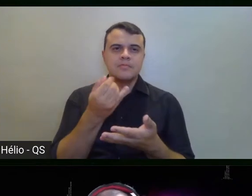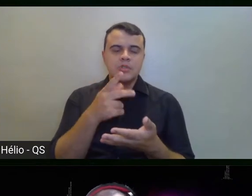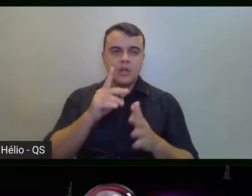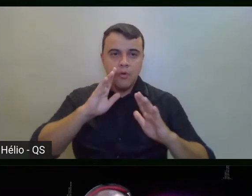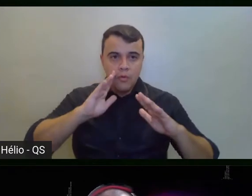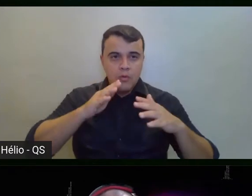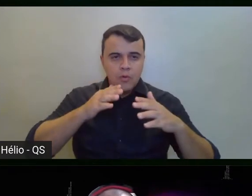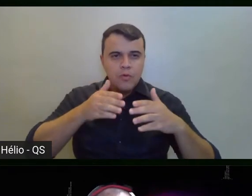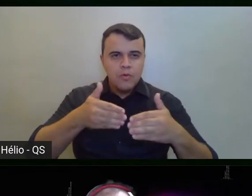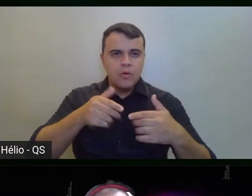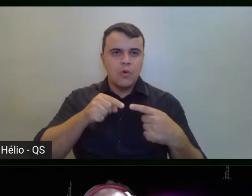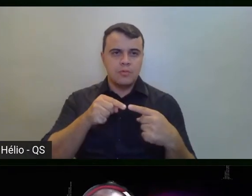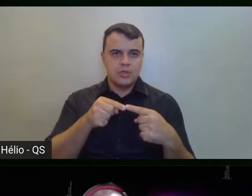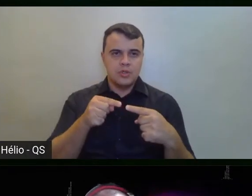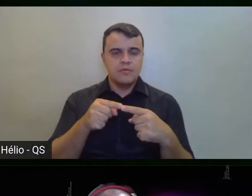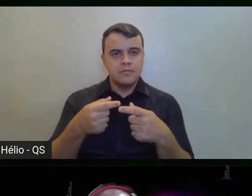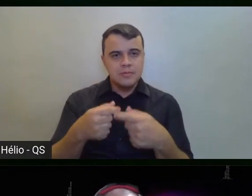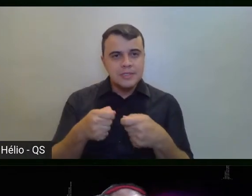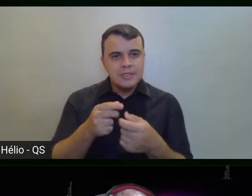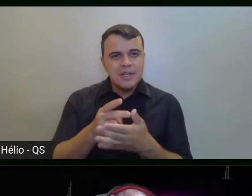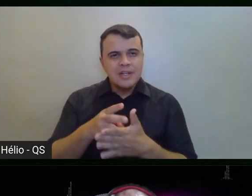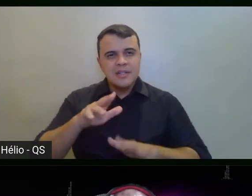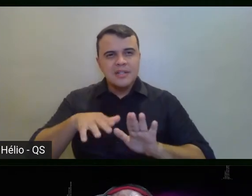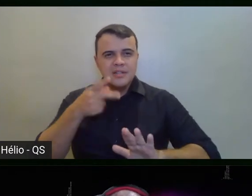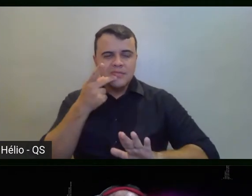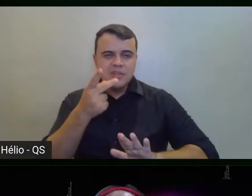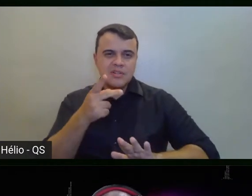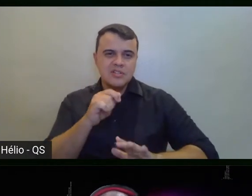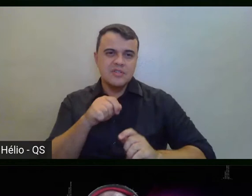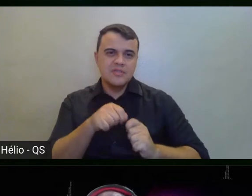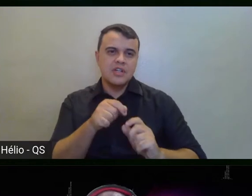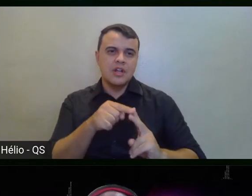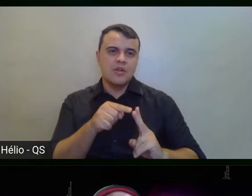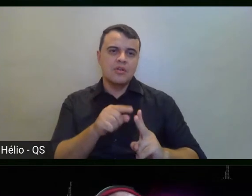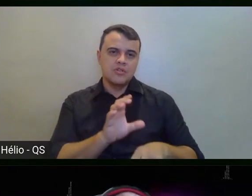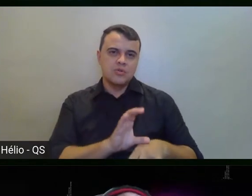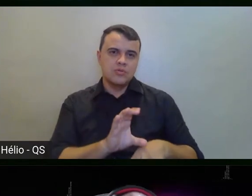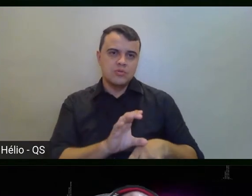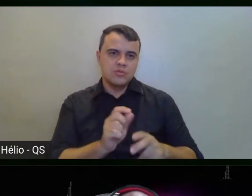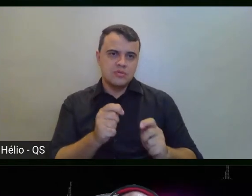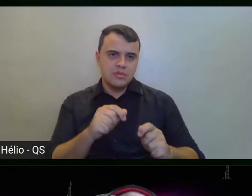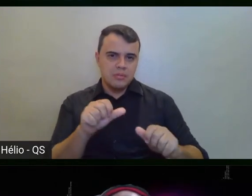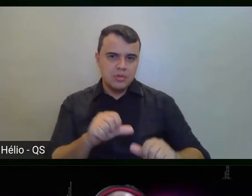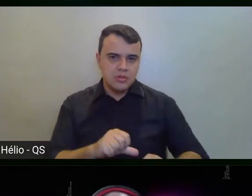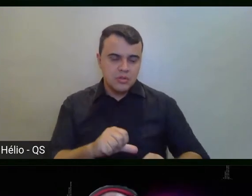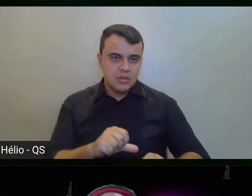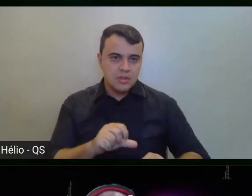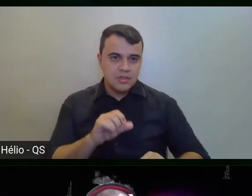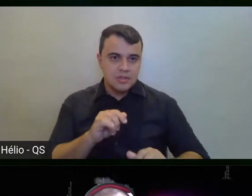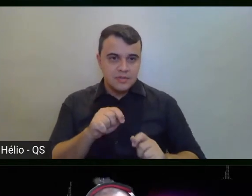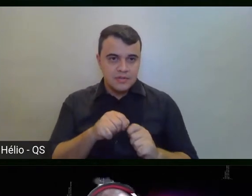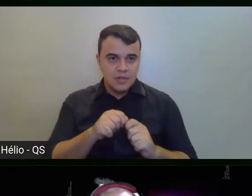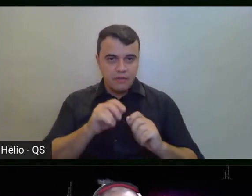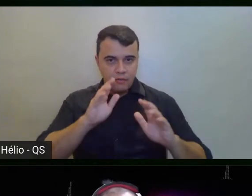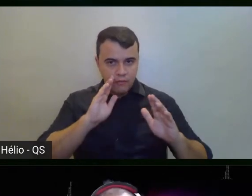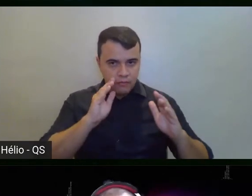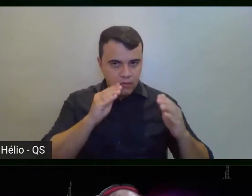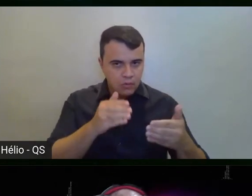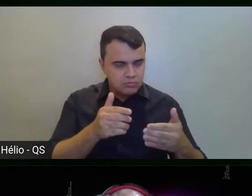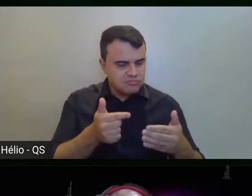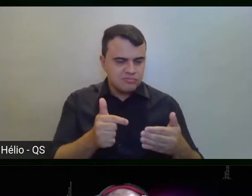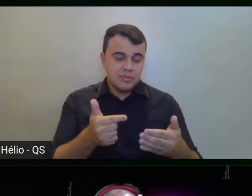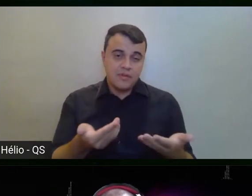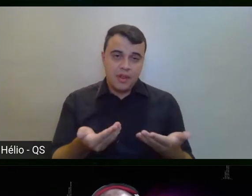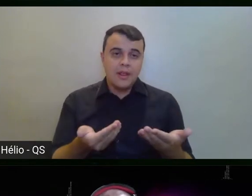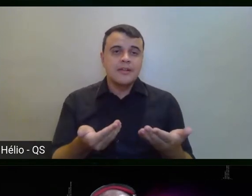seu foco que é o seu objetivo Teve gente que fala assim ah se você fizer dois Candy será que me prejudica então assim se você não tiver foco no que você tá